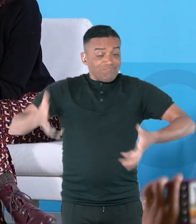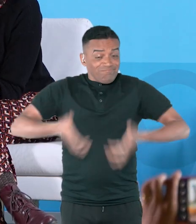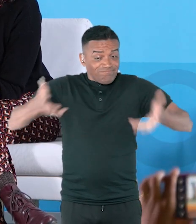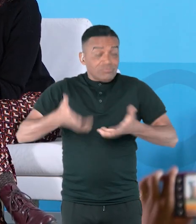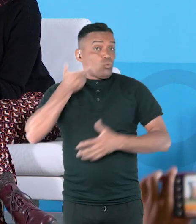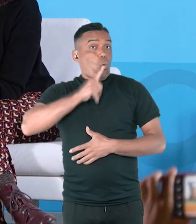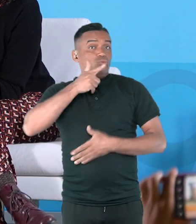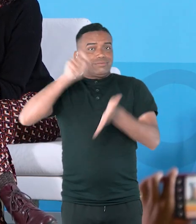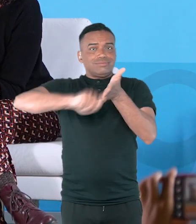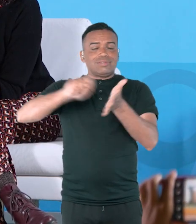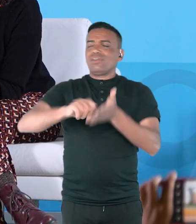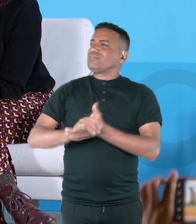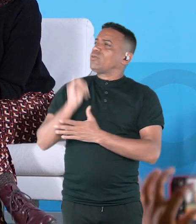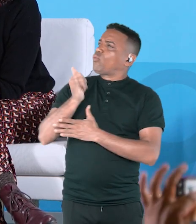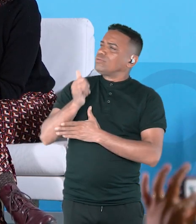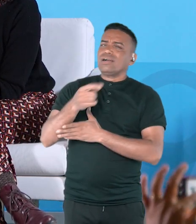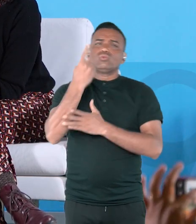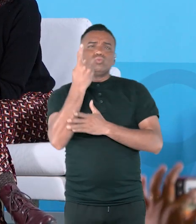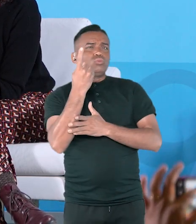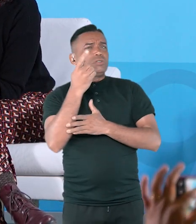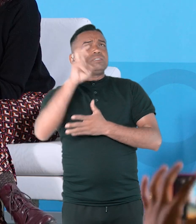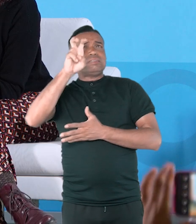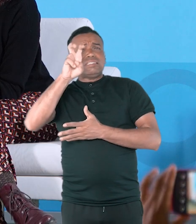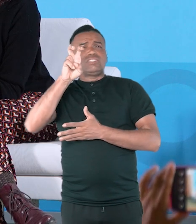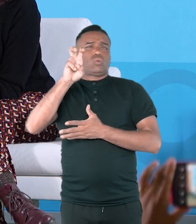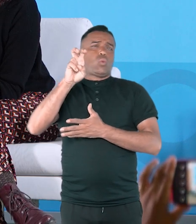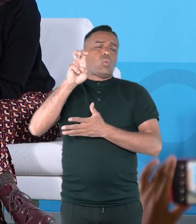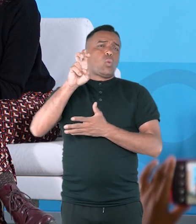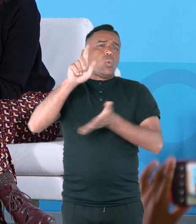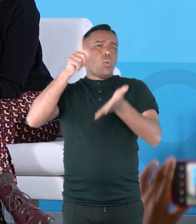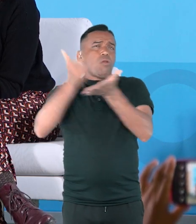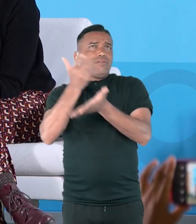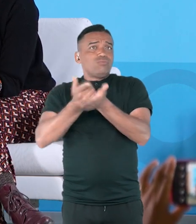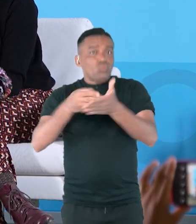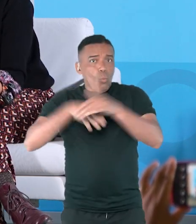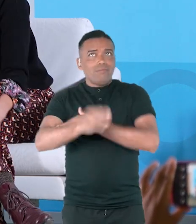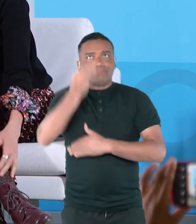ela escreva. Eu queria que você contasse pelo menos um dos 5 livros que você tem na cabeça.